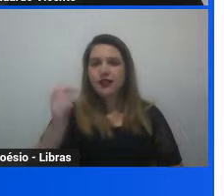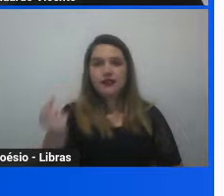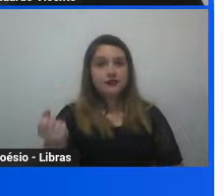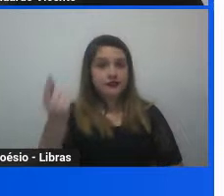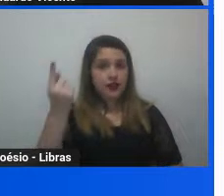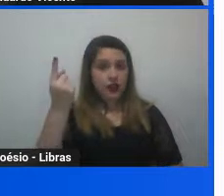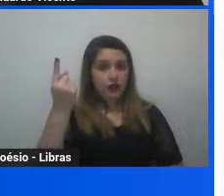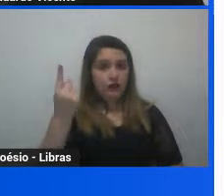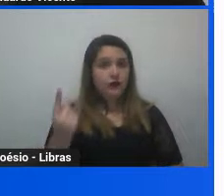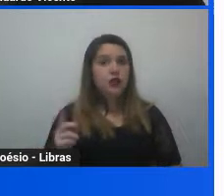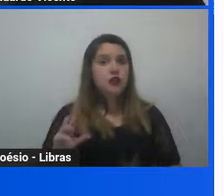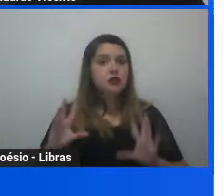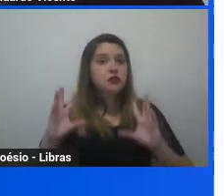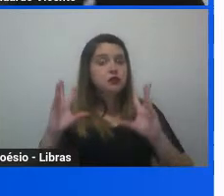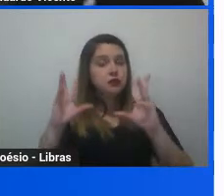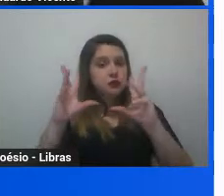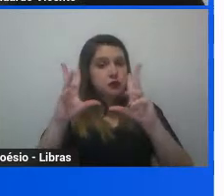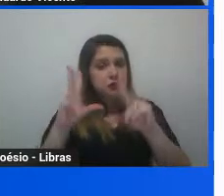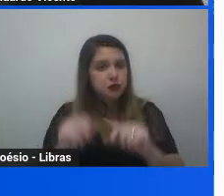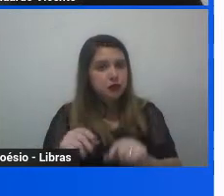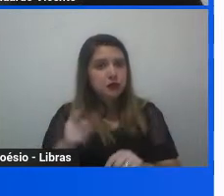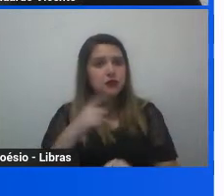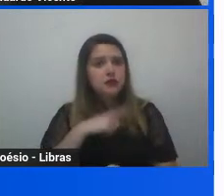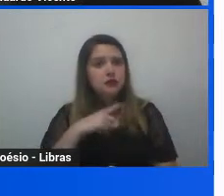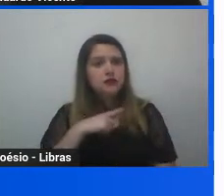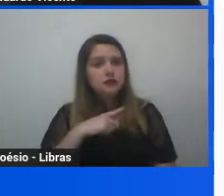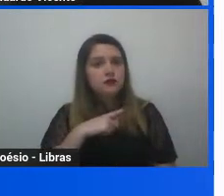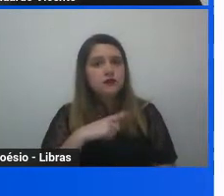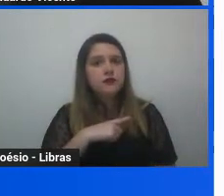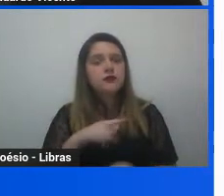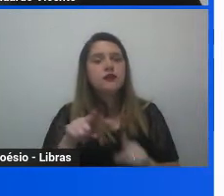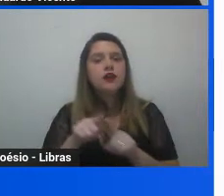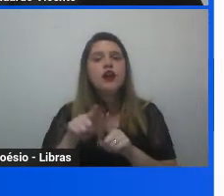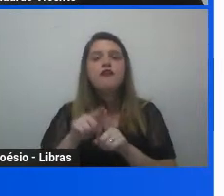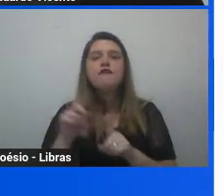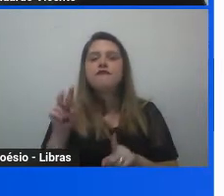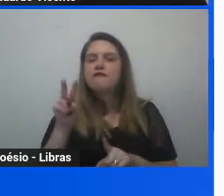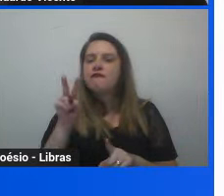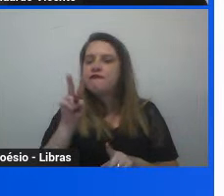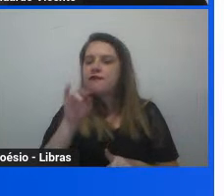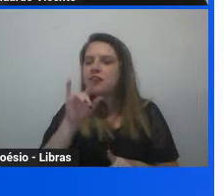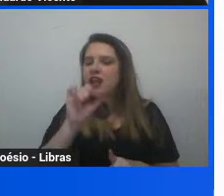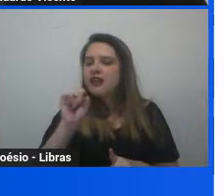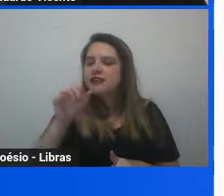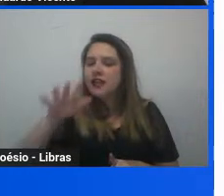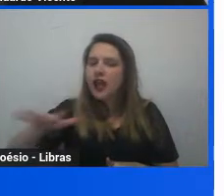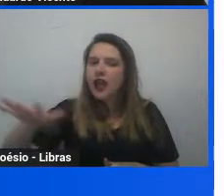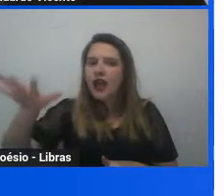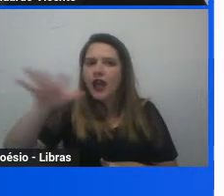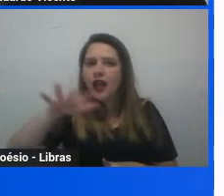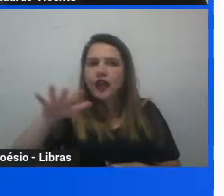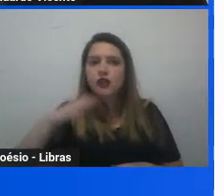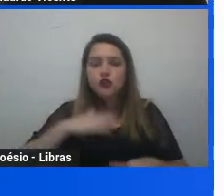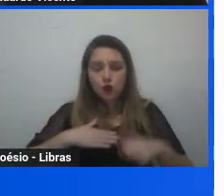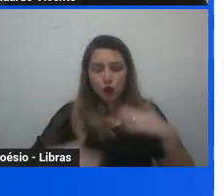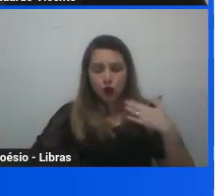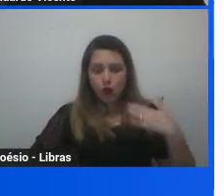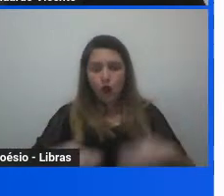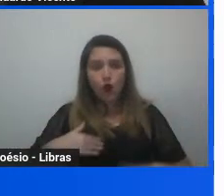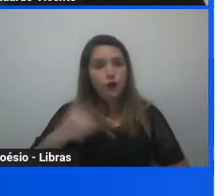isso, nós vamos dizer obstrução das vias aéreas por corpos estranhos. Então, o